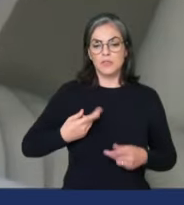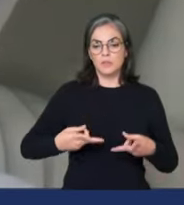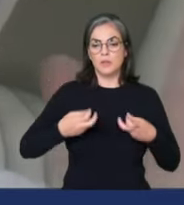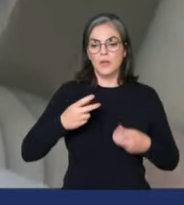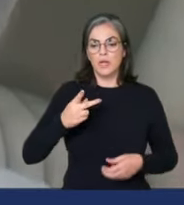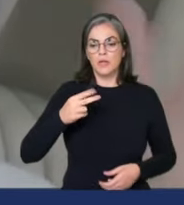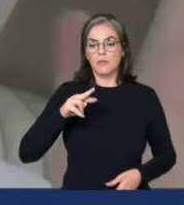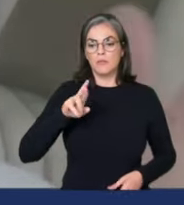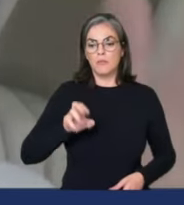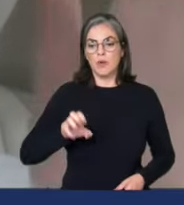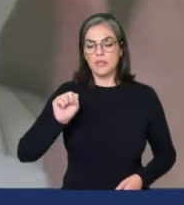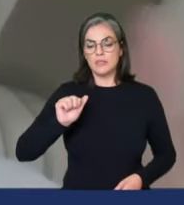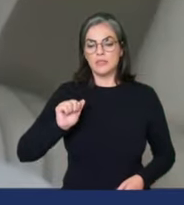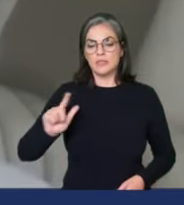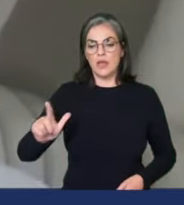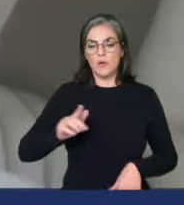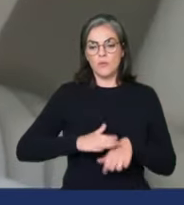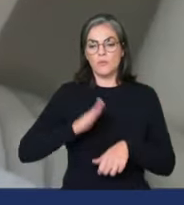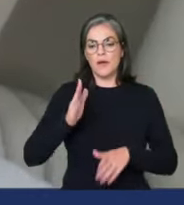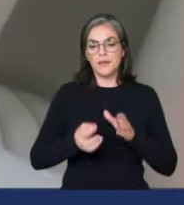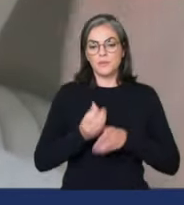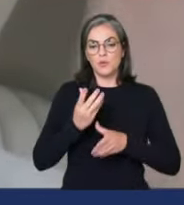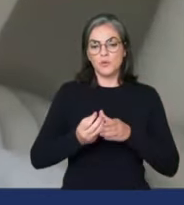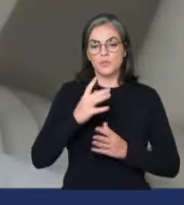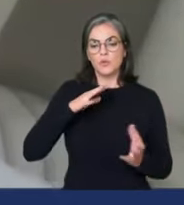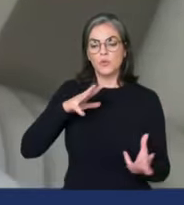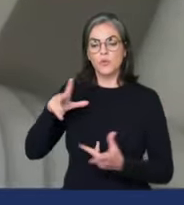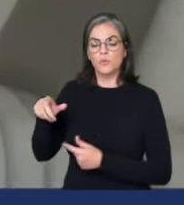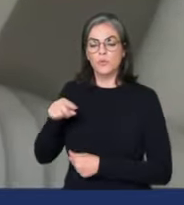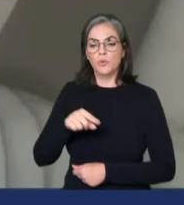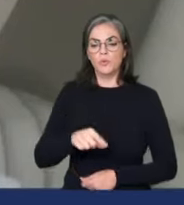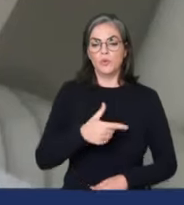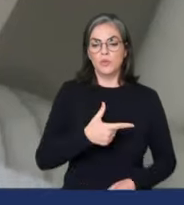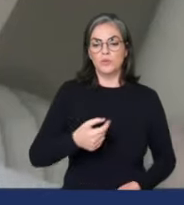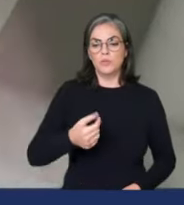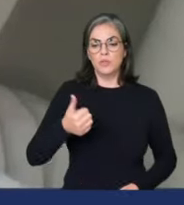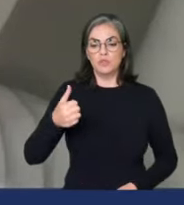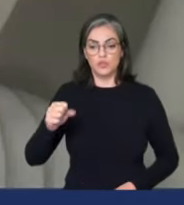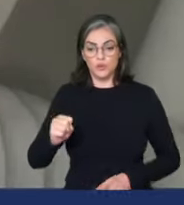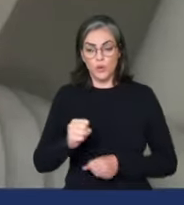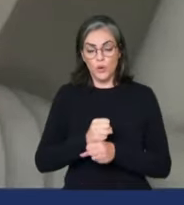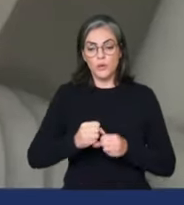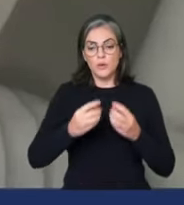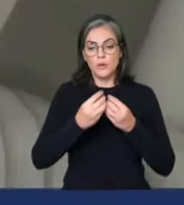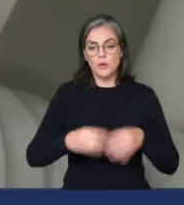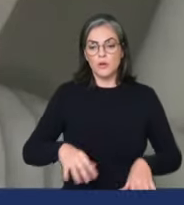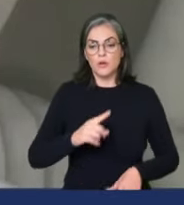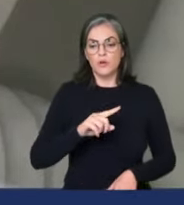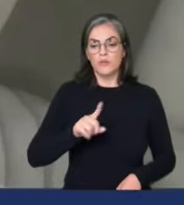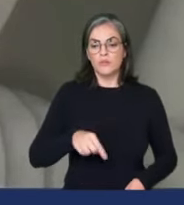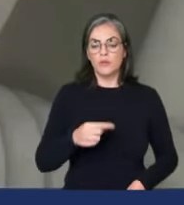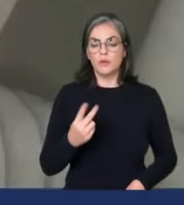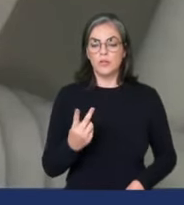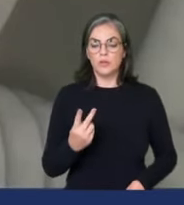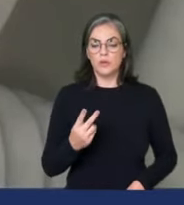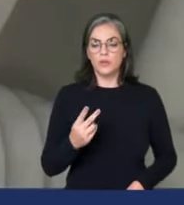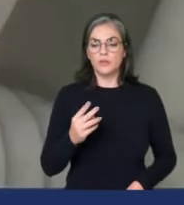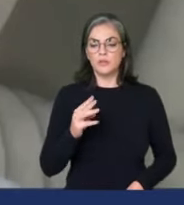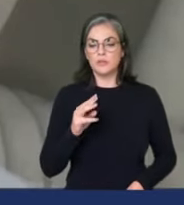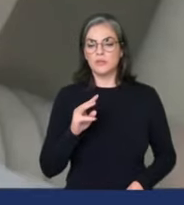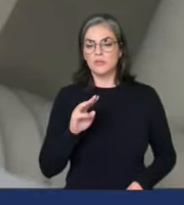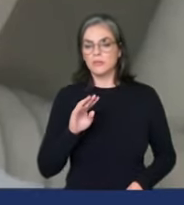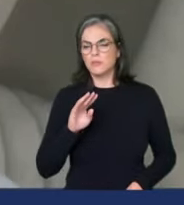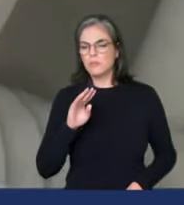os poços mais produtivos do mundo. 2018, prejuízo de 1,2 bilhão de